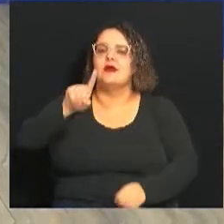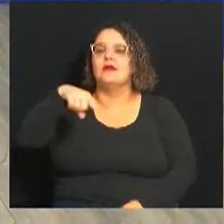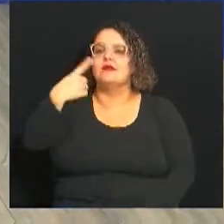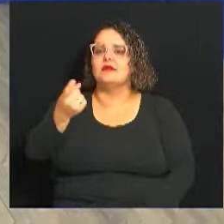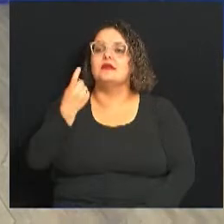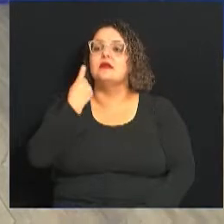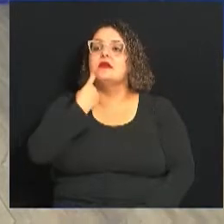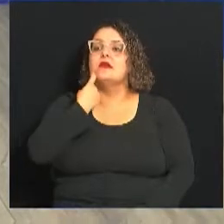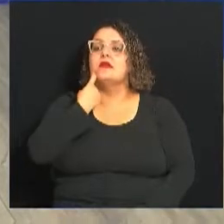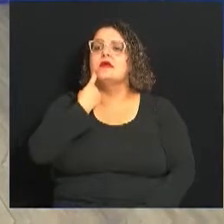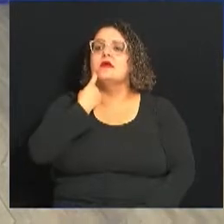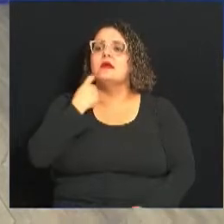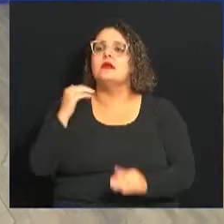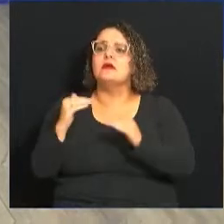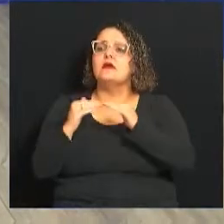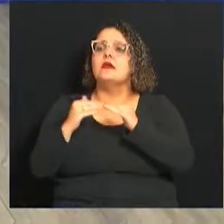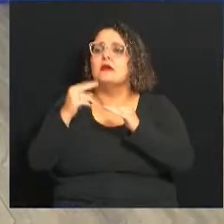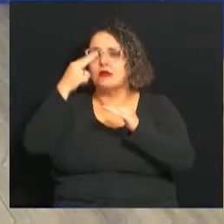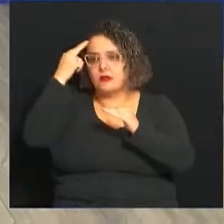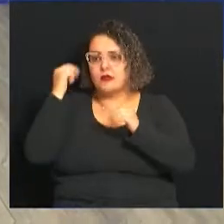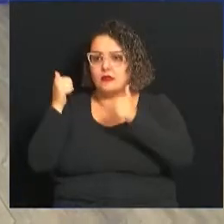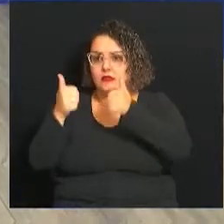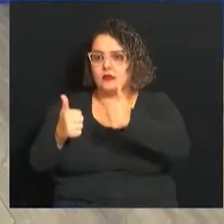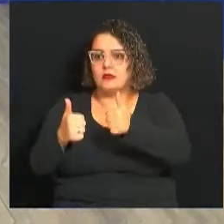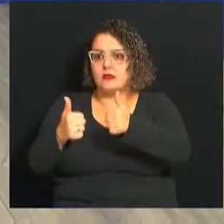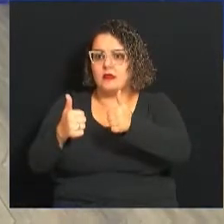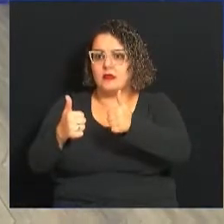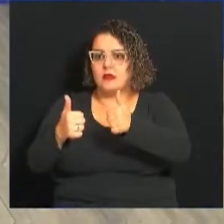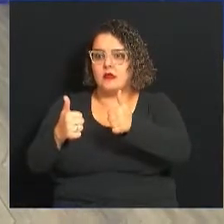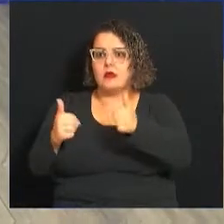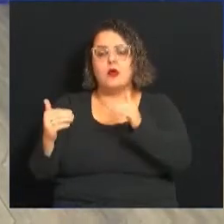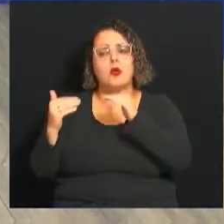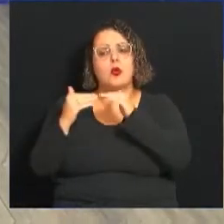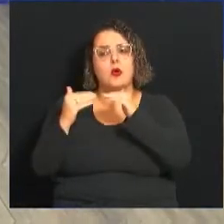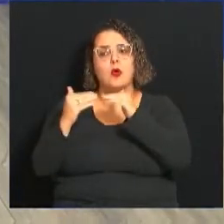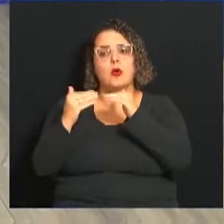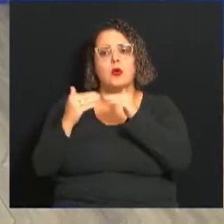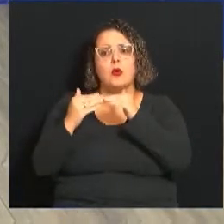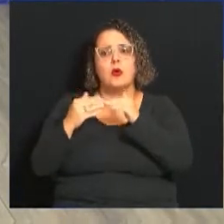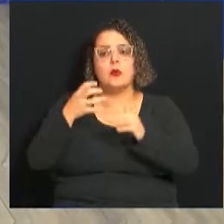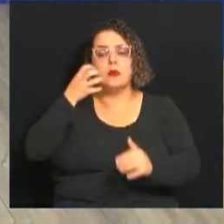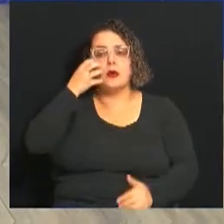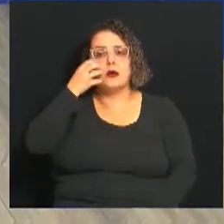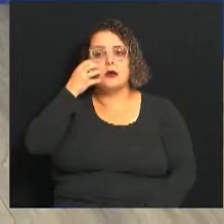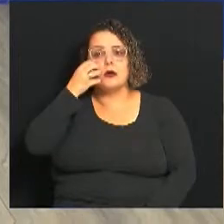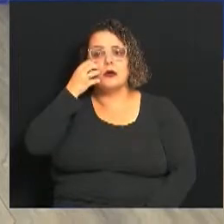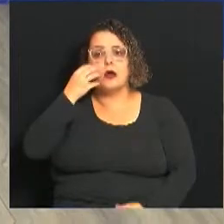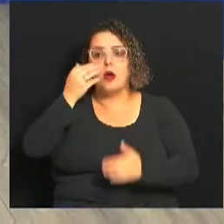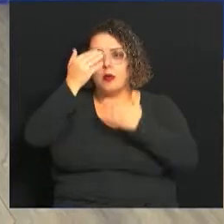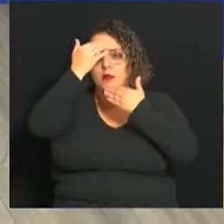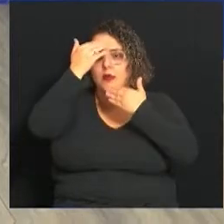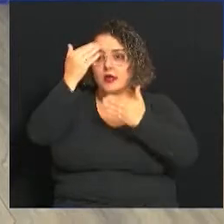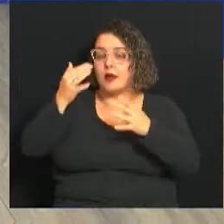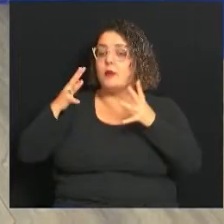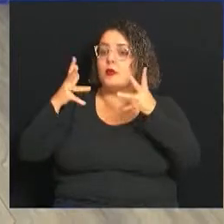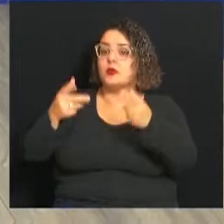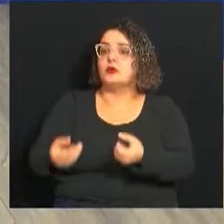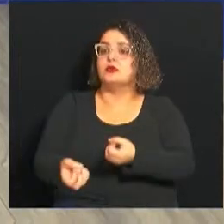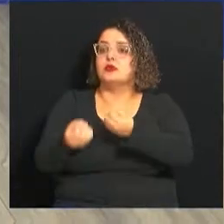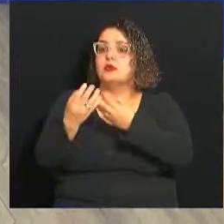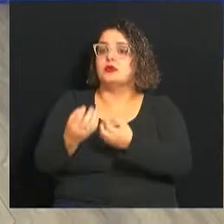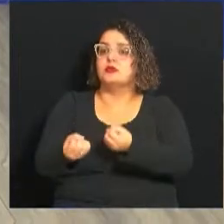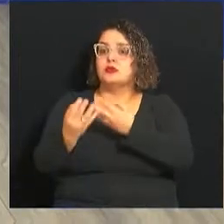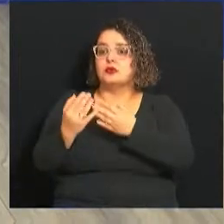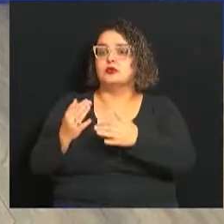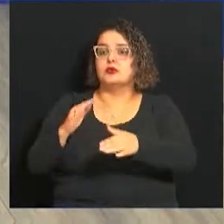sexta-feira. Tá combinado assim, Gabriel Castro? Combinado, então, André Aranha. Muito obrigado por todas as informações diretamente